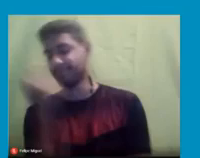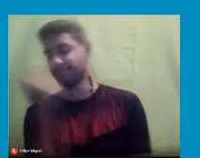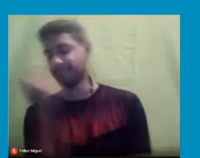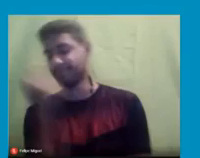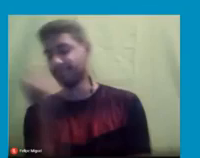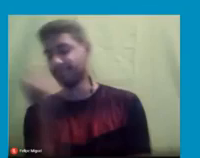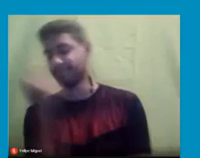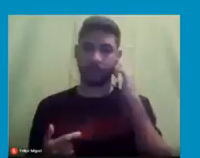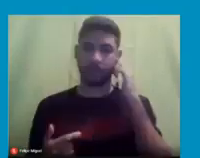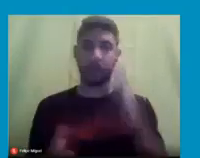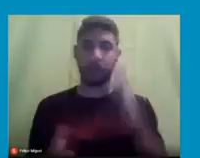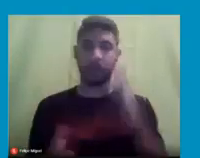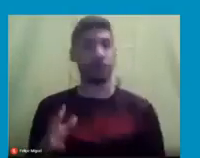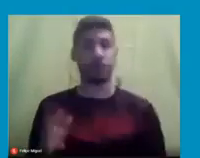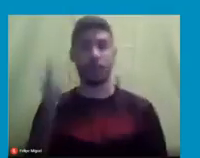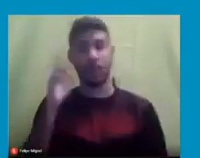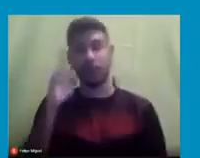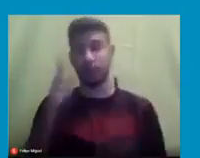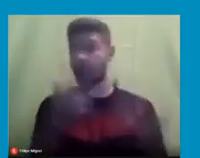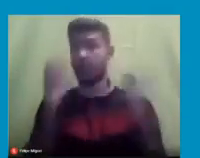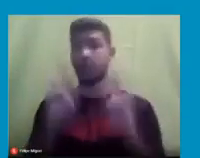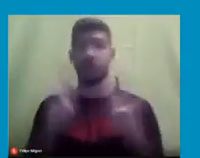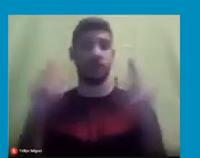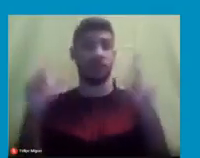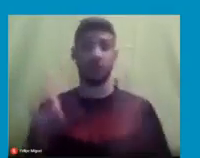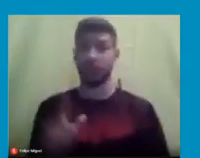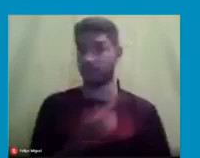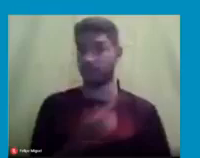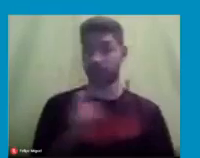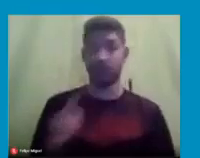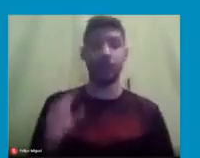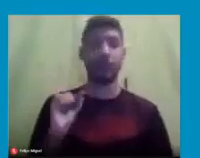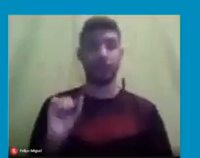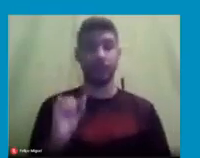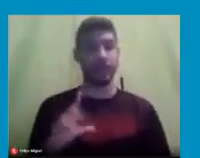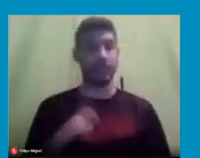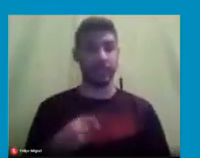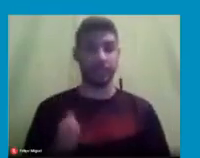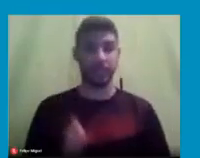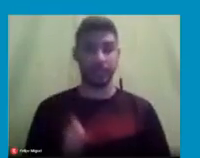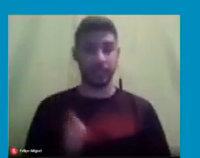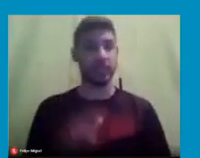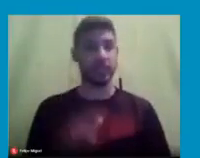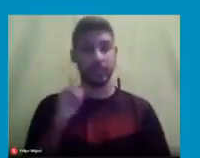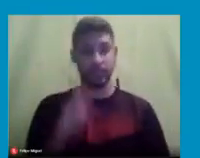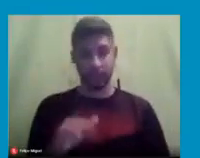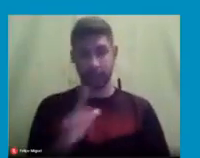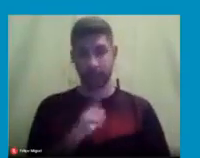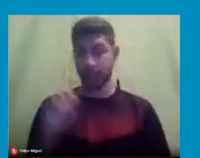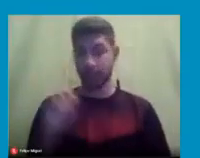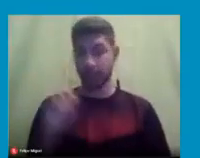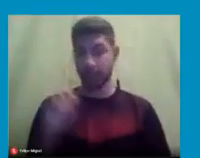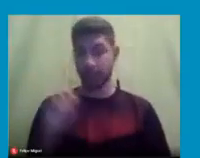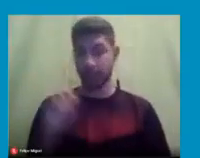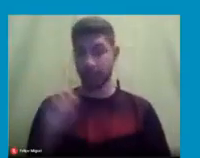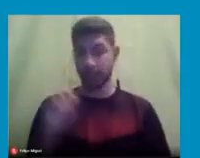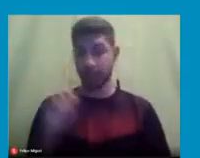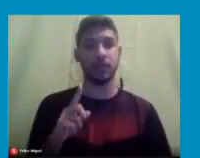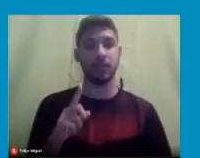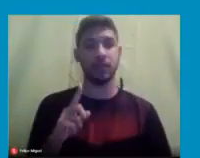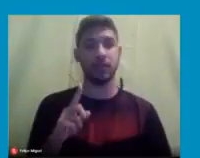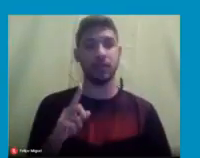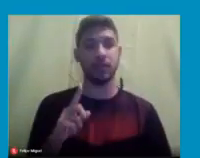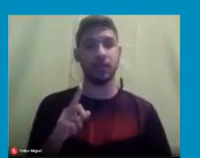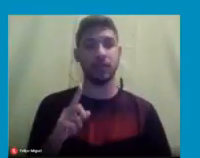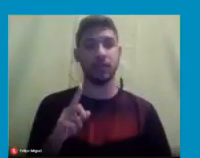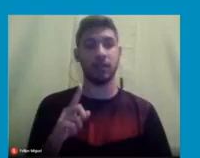eu não vejo muita diferença aí dessa quando vem. Aí depois, logo que vem a